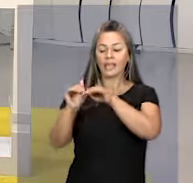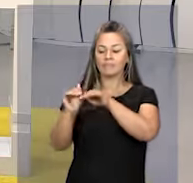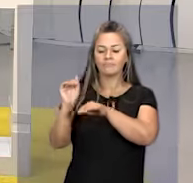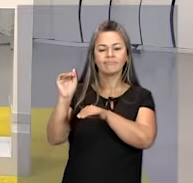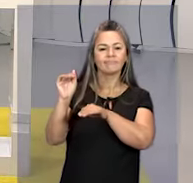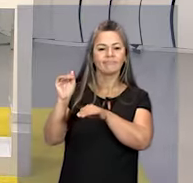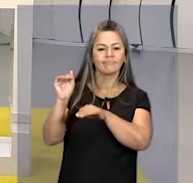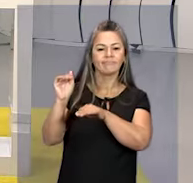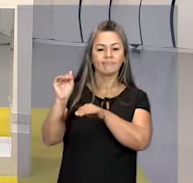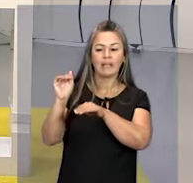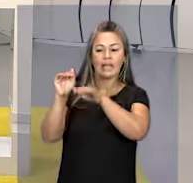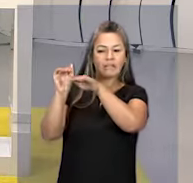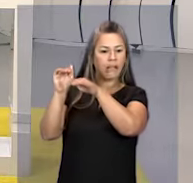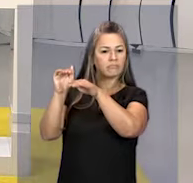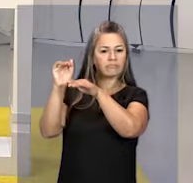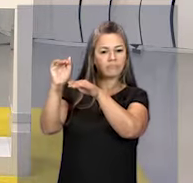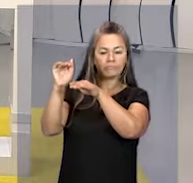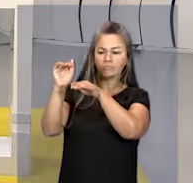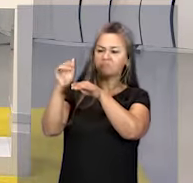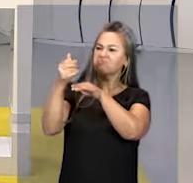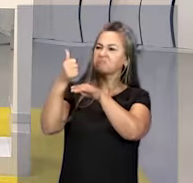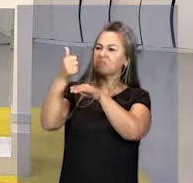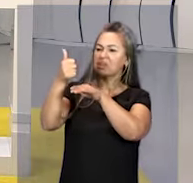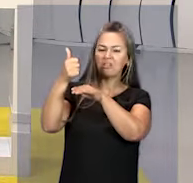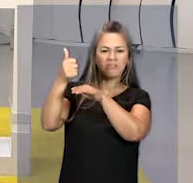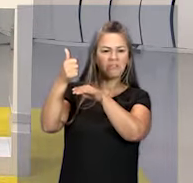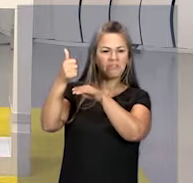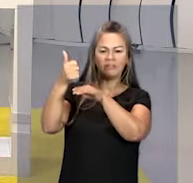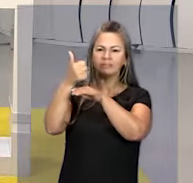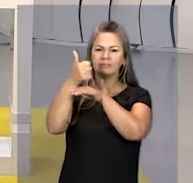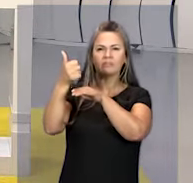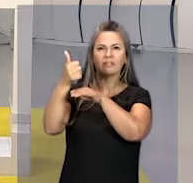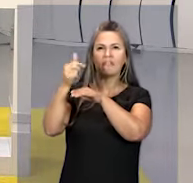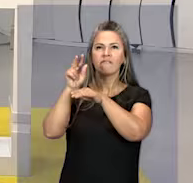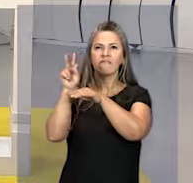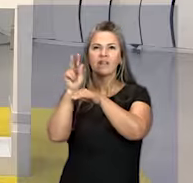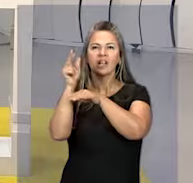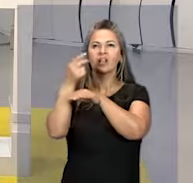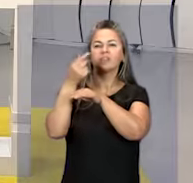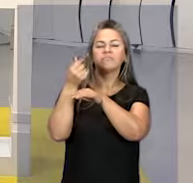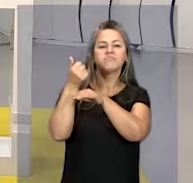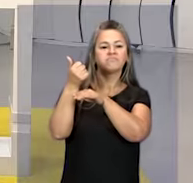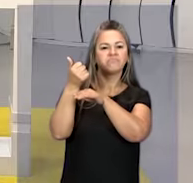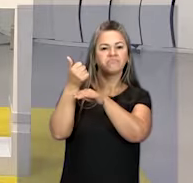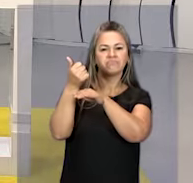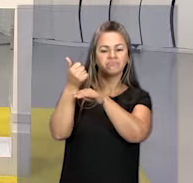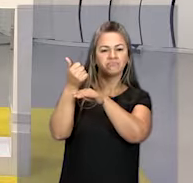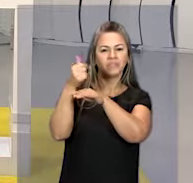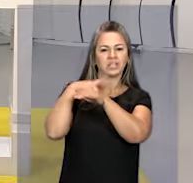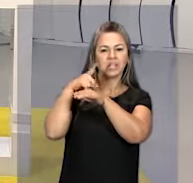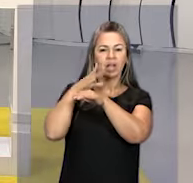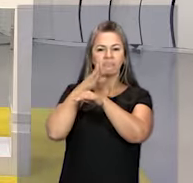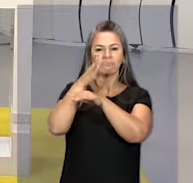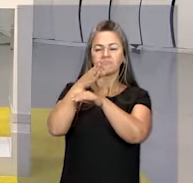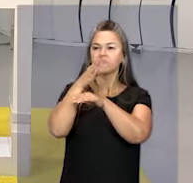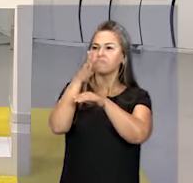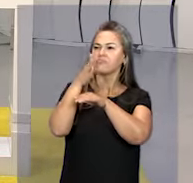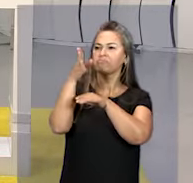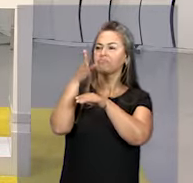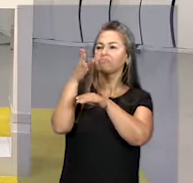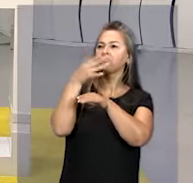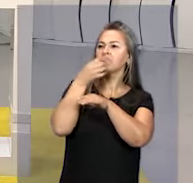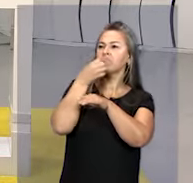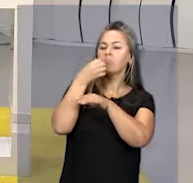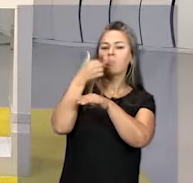Tem castas que têm privilégios, que têm direitos a ter acesso às melhores coisas